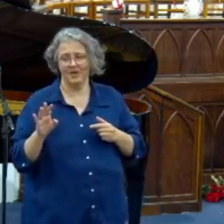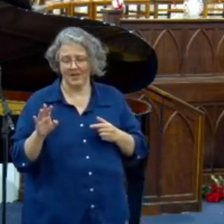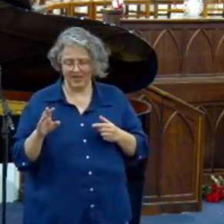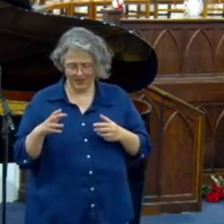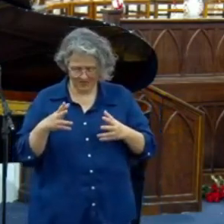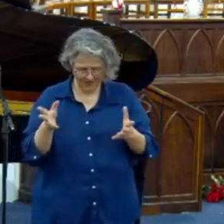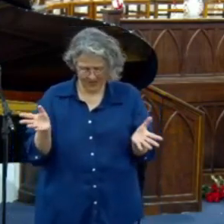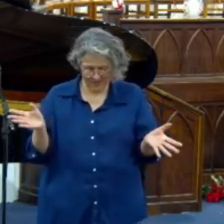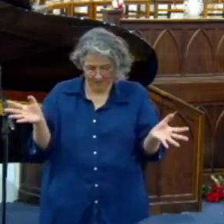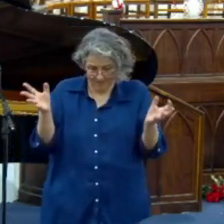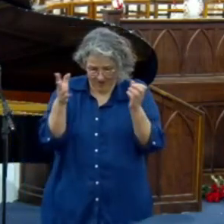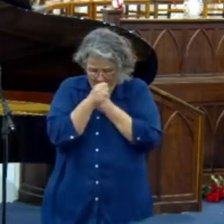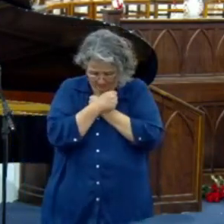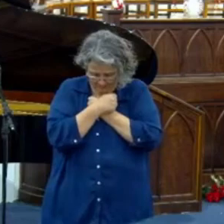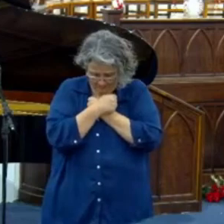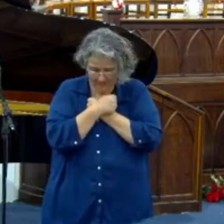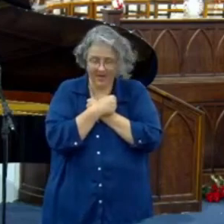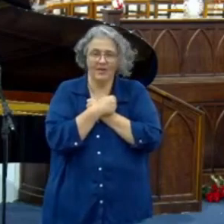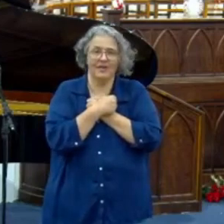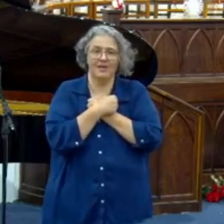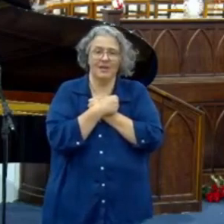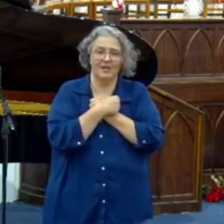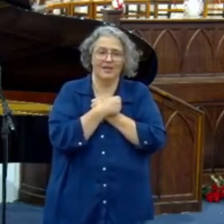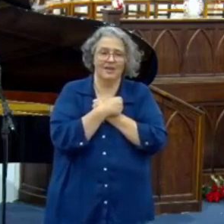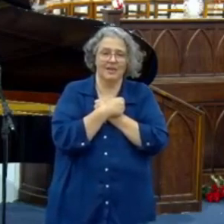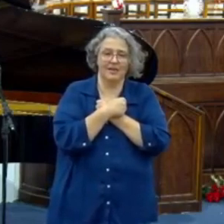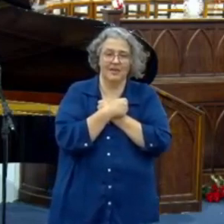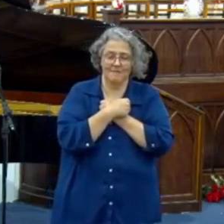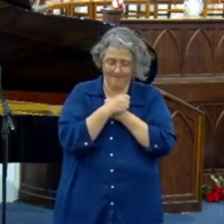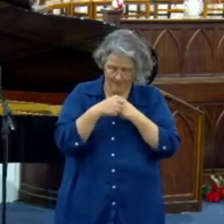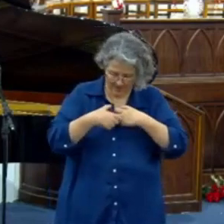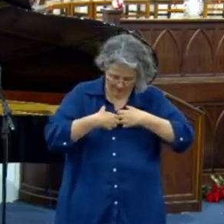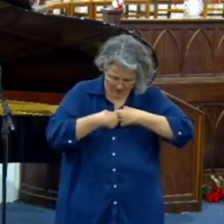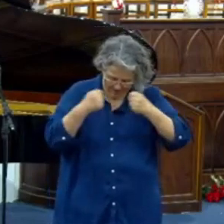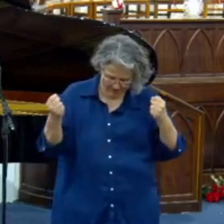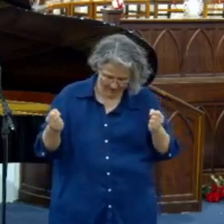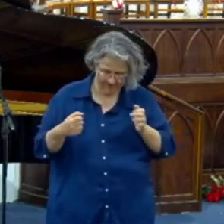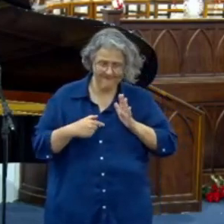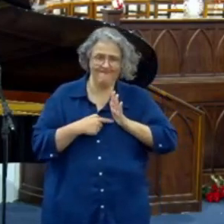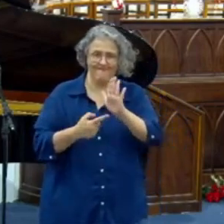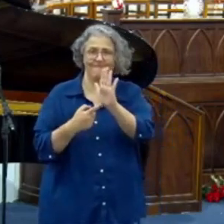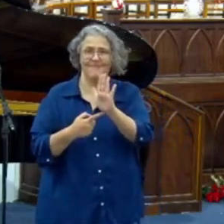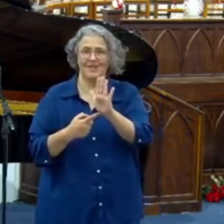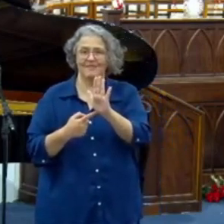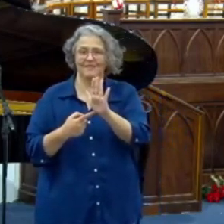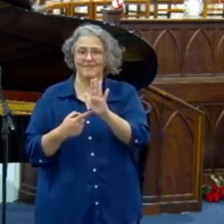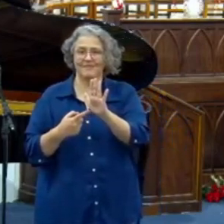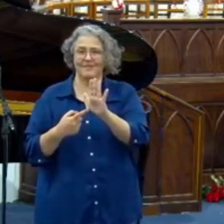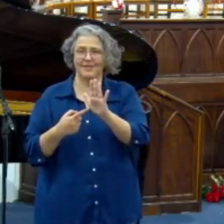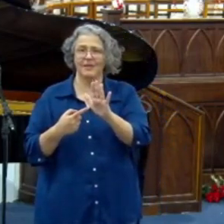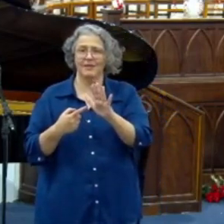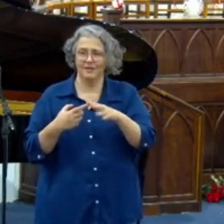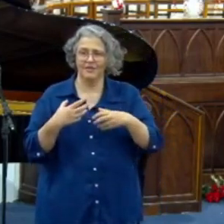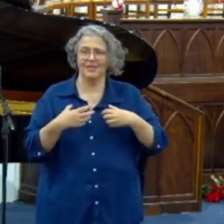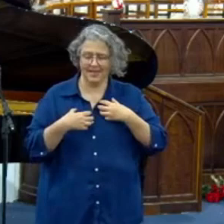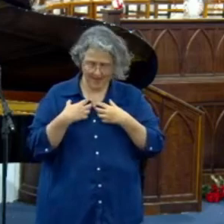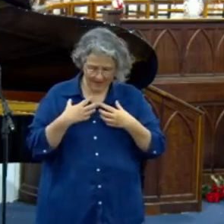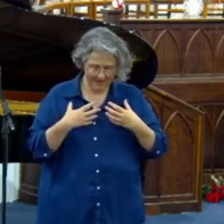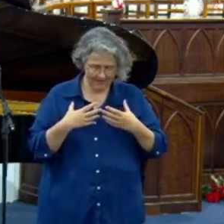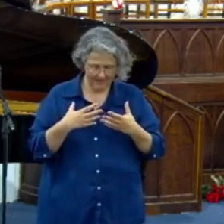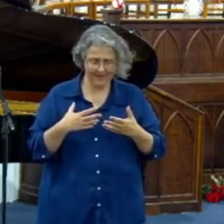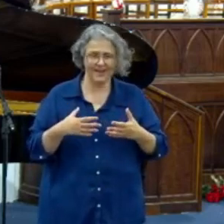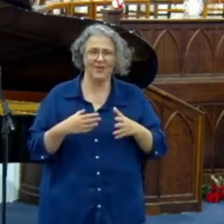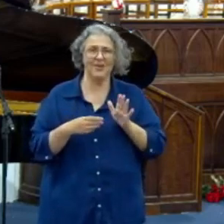guarde, não se blinde. Vou pedir uma coisa só, a exposição, vou pedir agora a sua vulnerabilidade. Você pode fazer